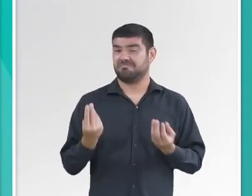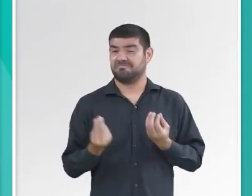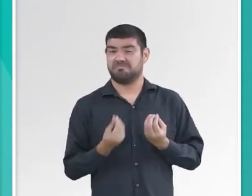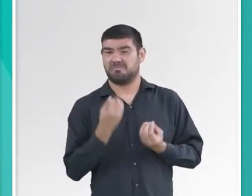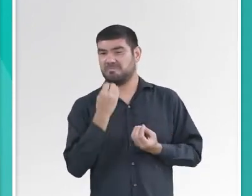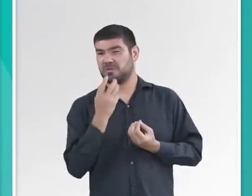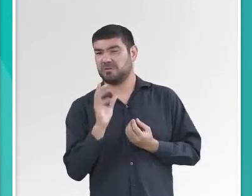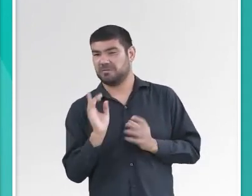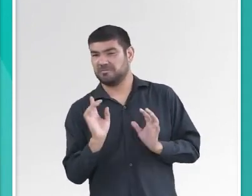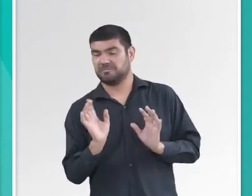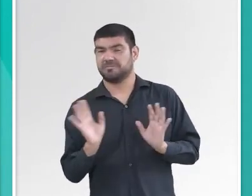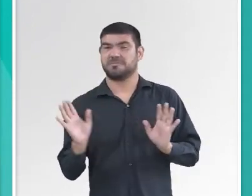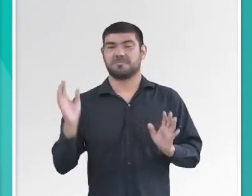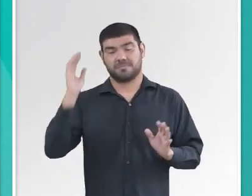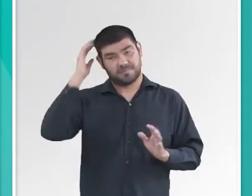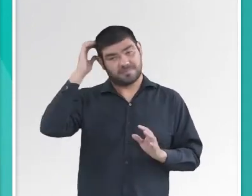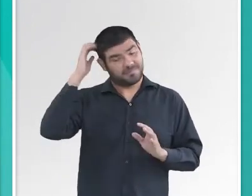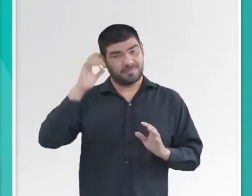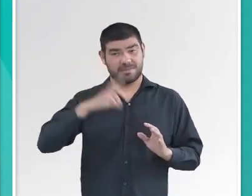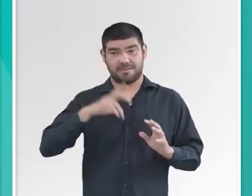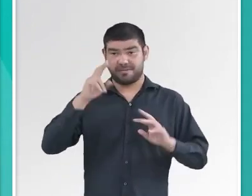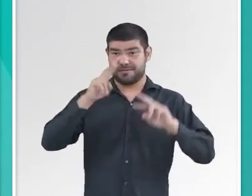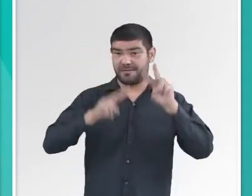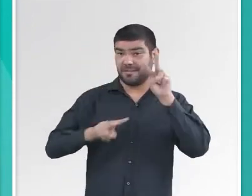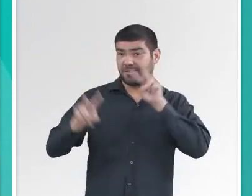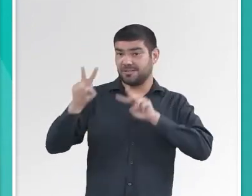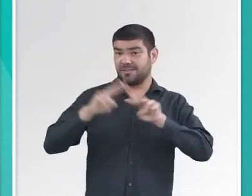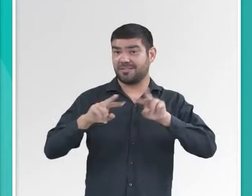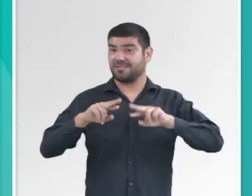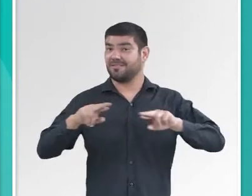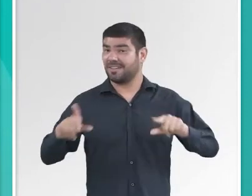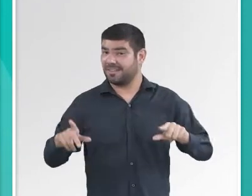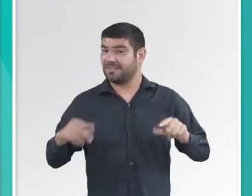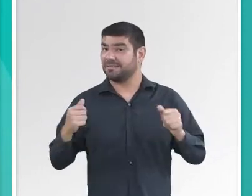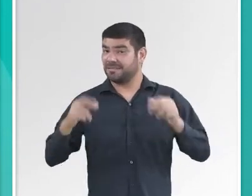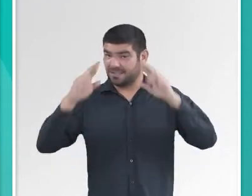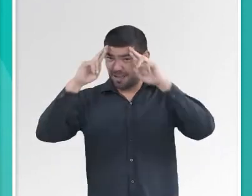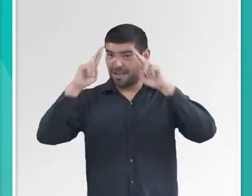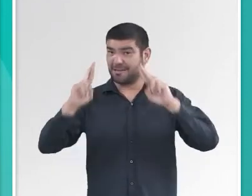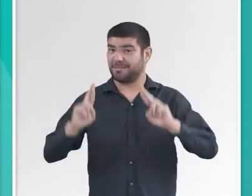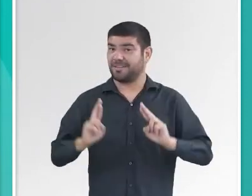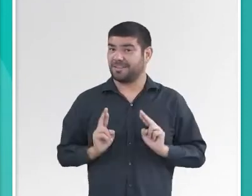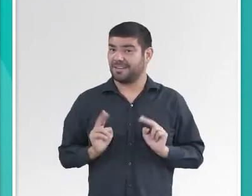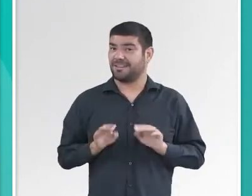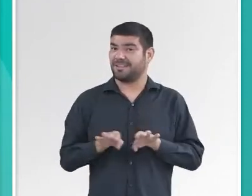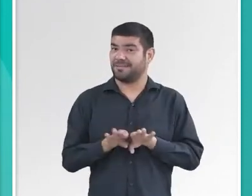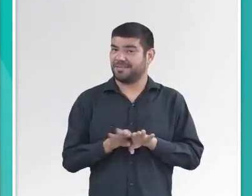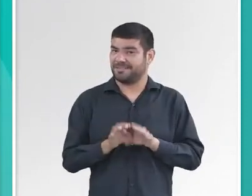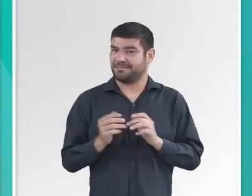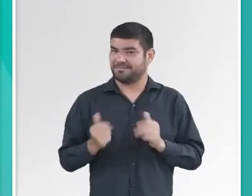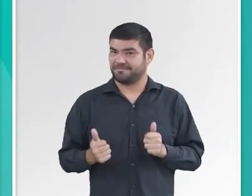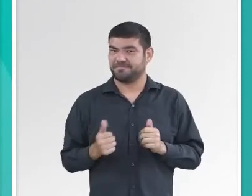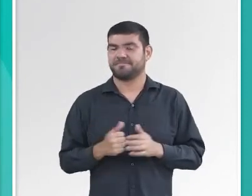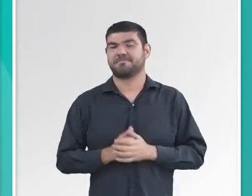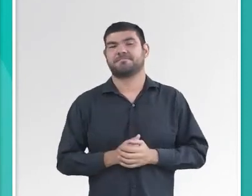tanto. Então são visões diferentes, essas visões precisam ser respeitadas também, tá bom? E aí